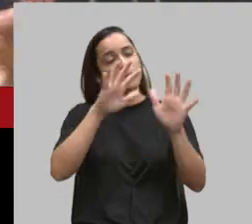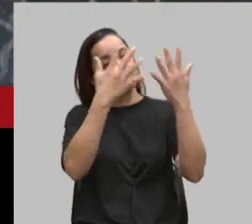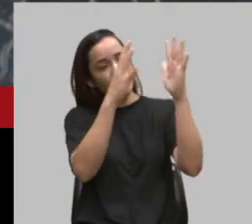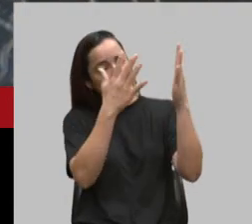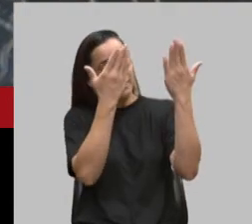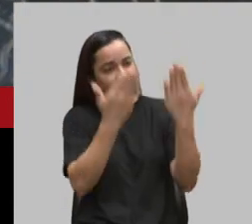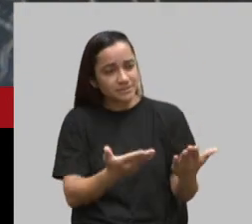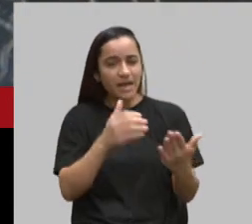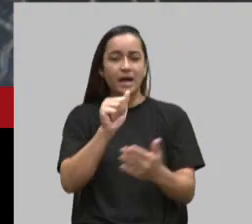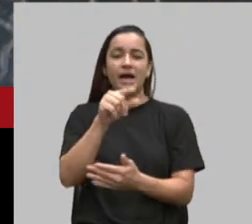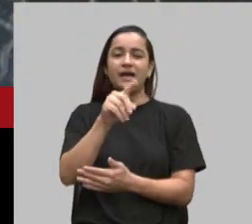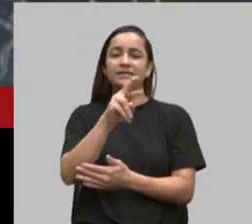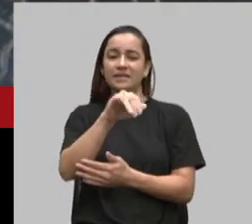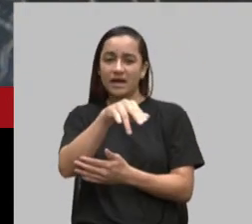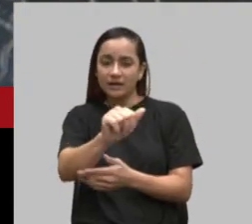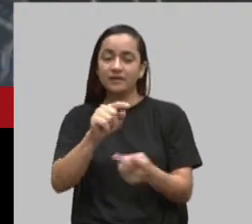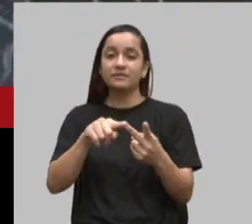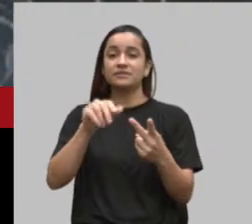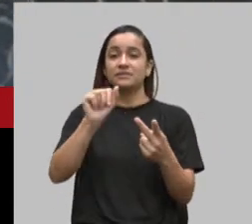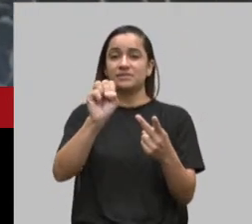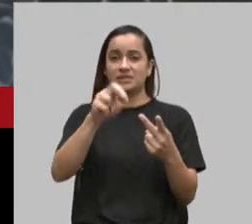o coordenador lá de